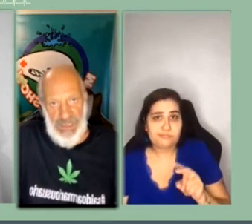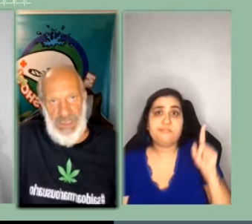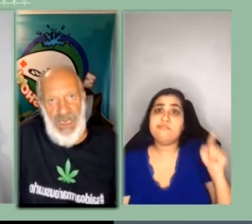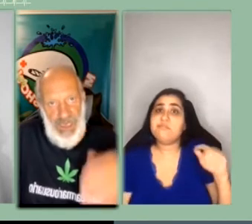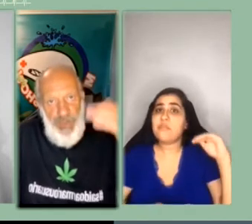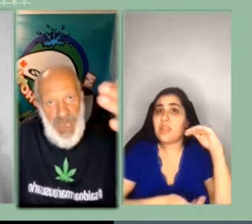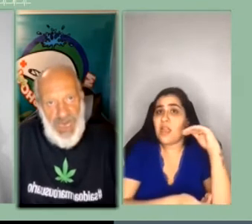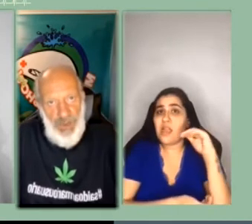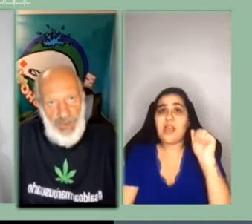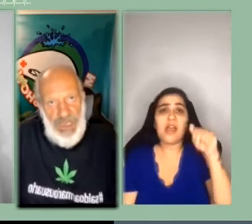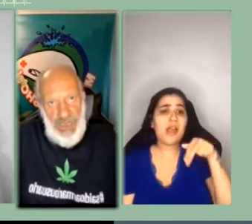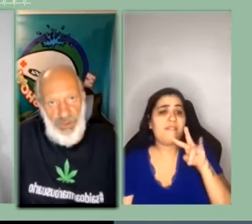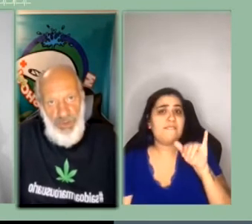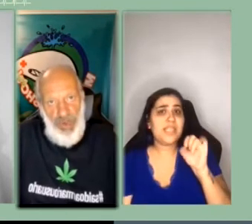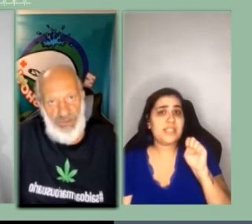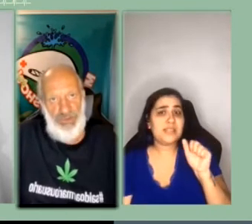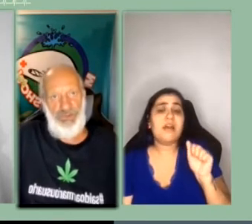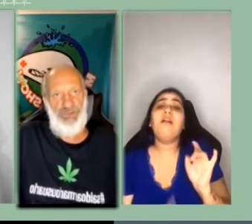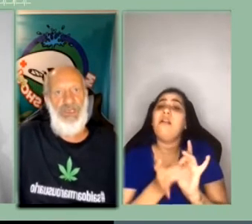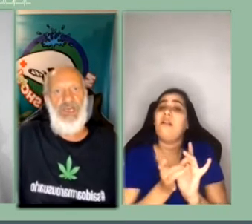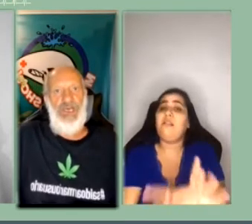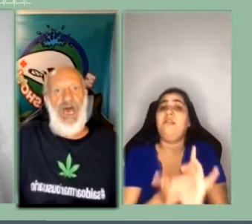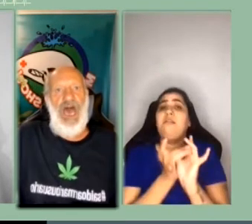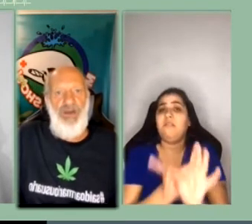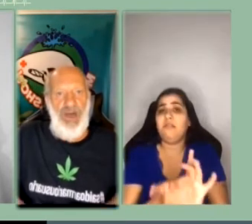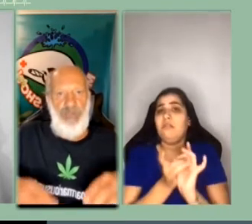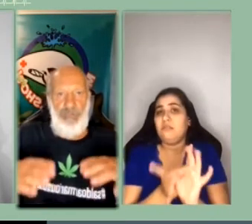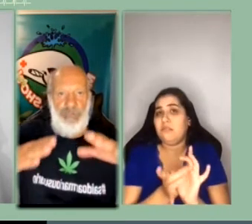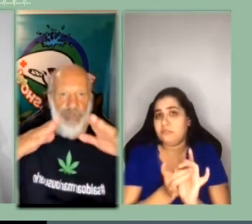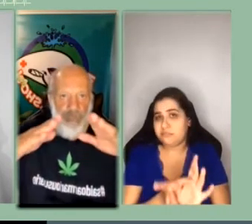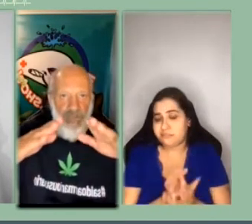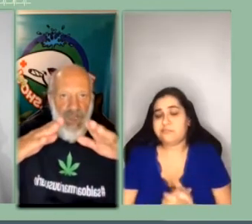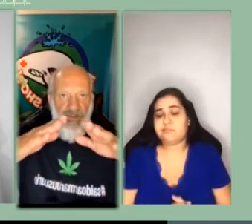Anvisa libera os agrotóxicos. Agora,